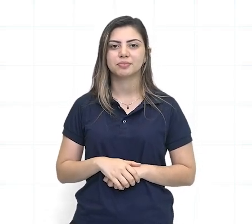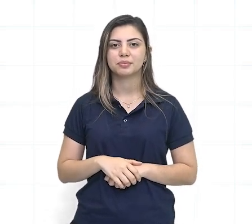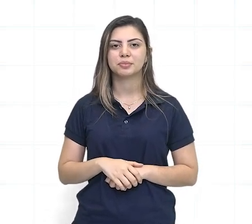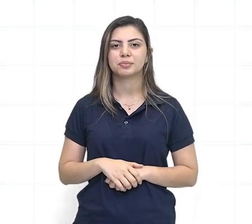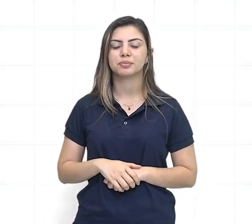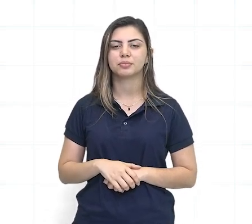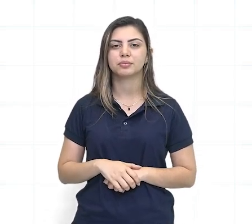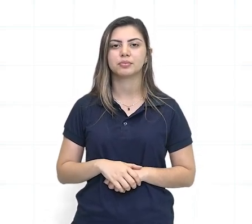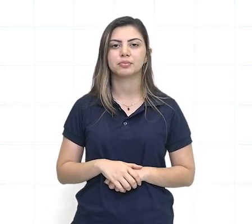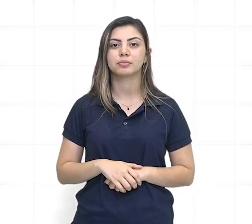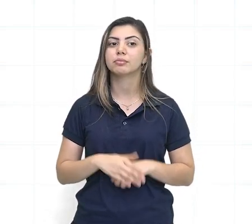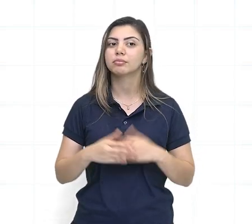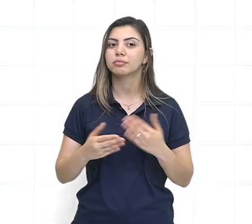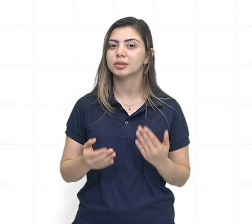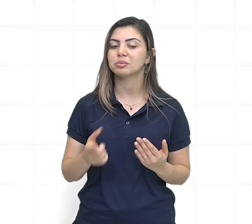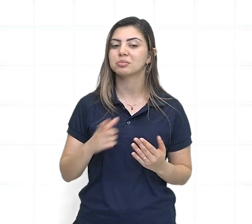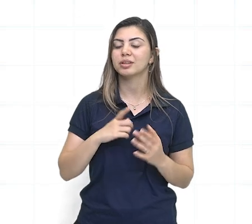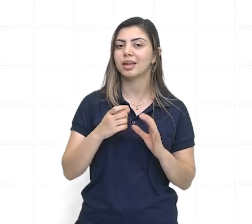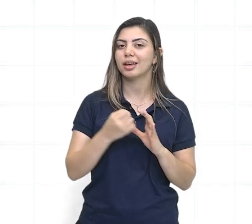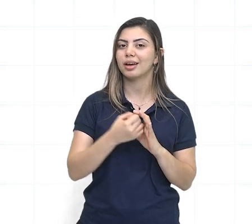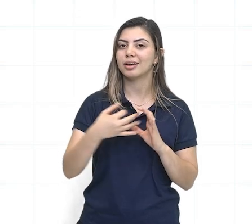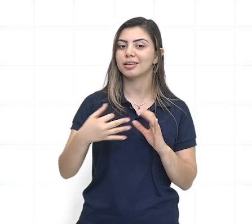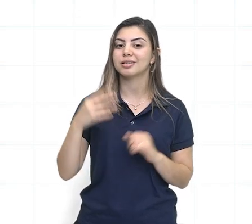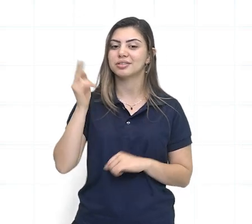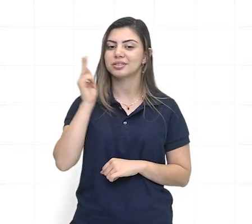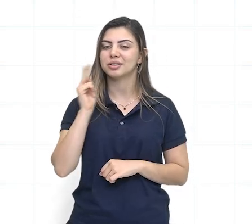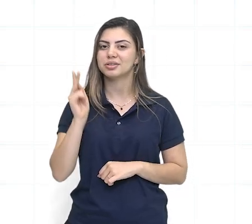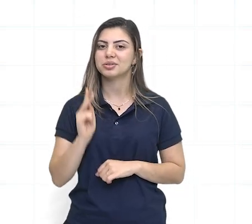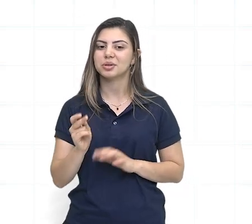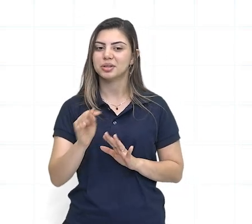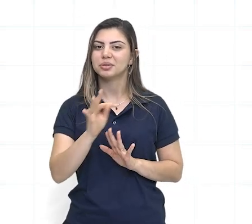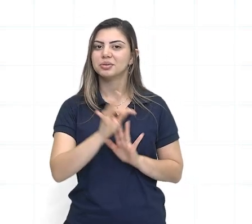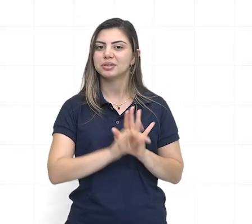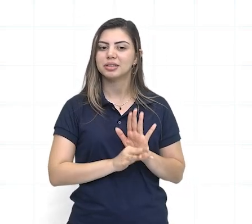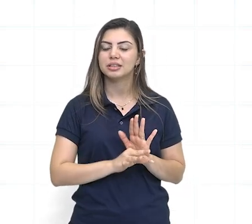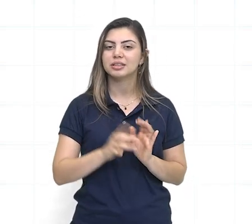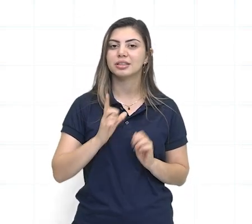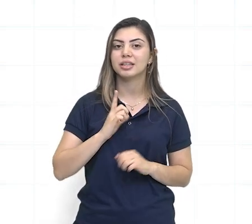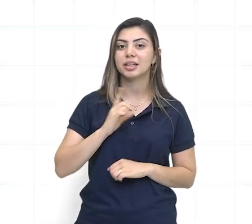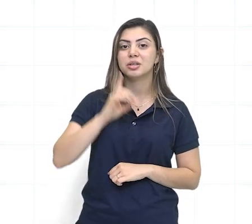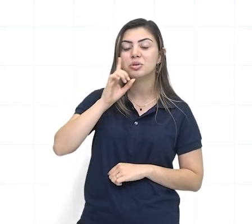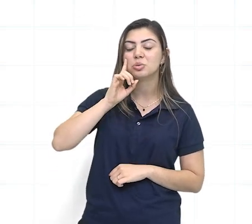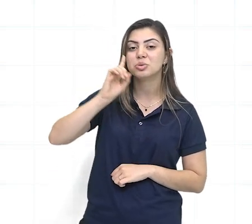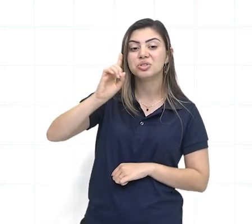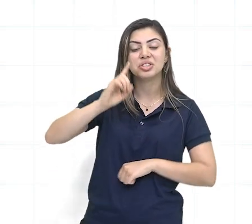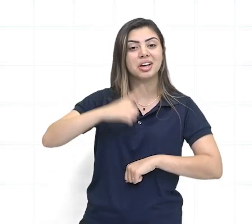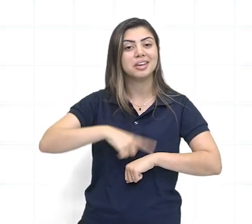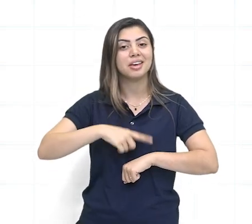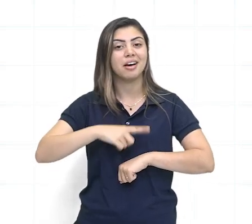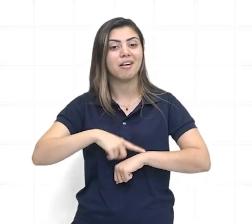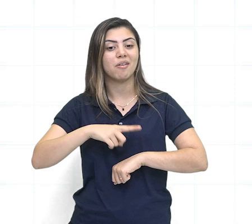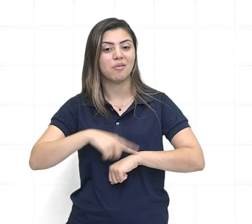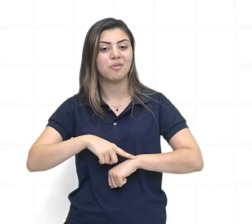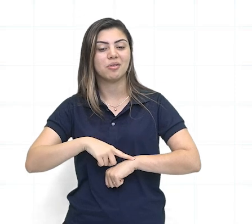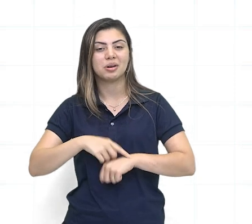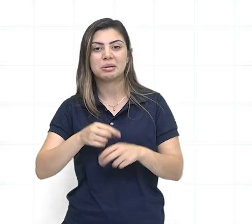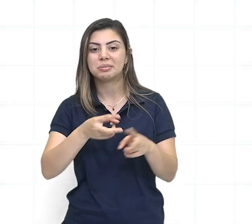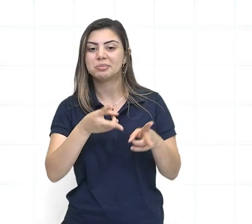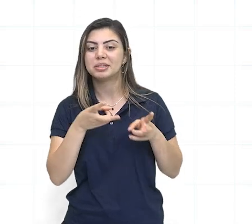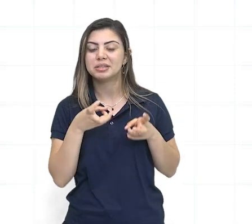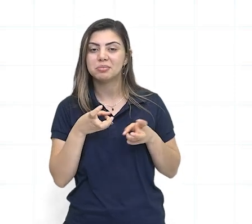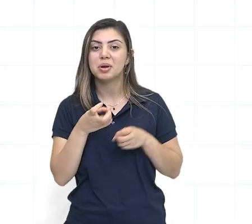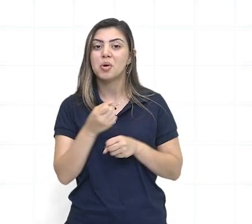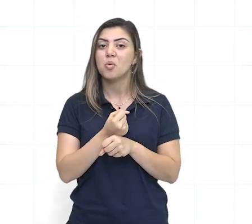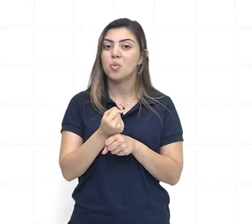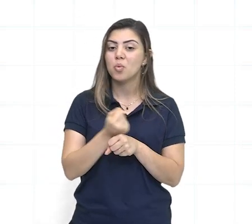de elementos históricos, diz a data, até a hora, né? A data,